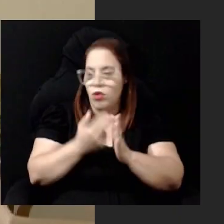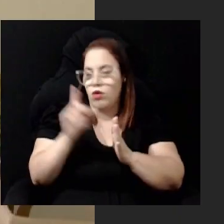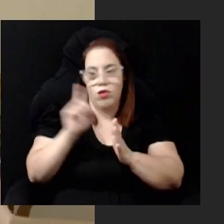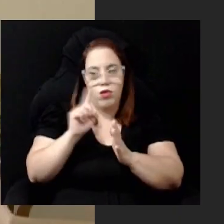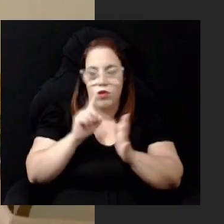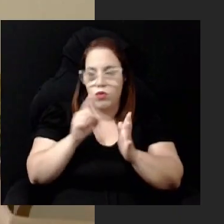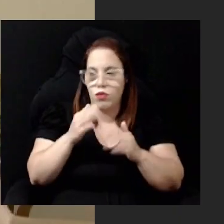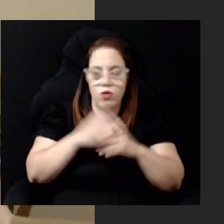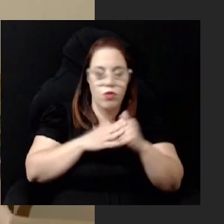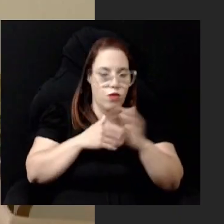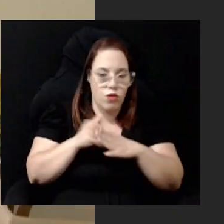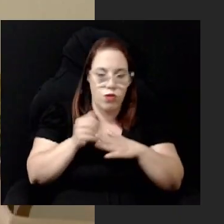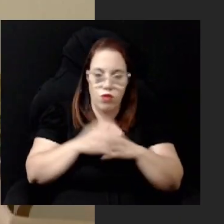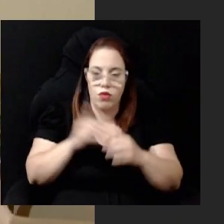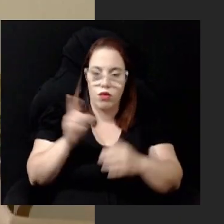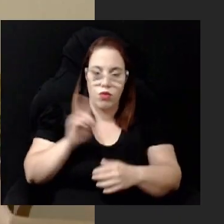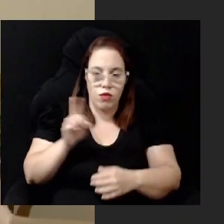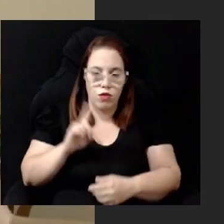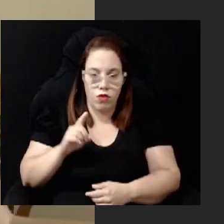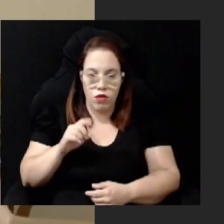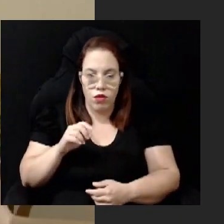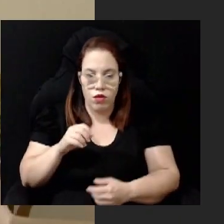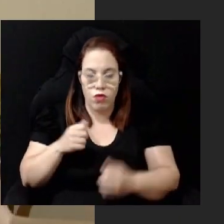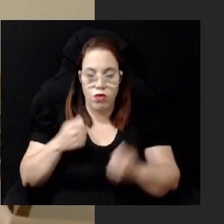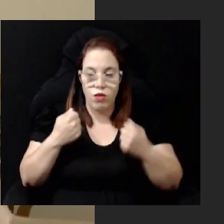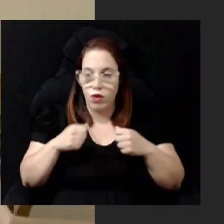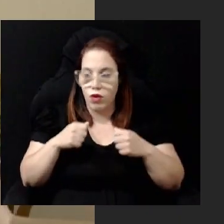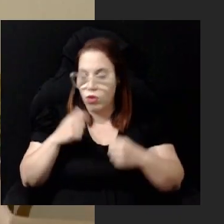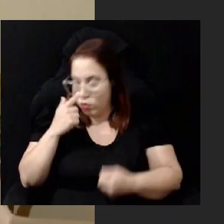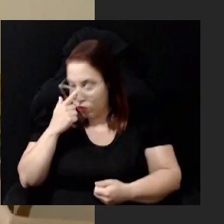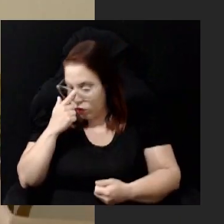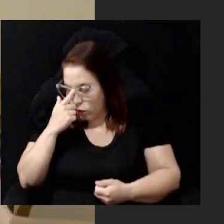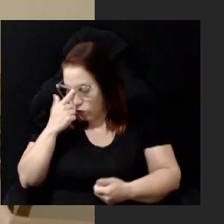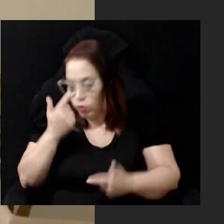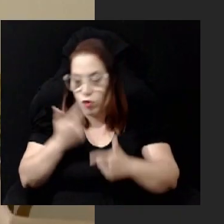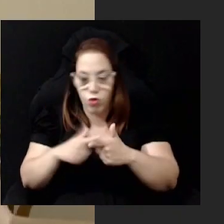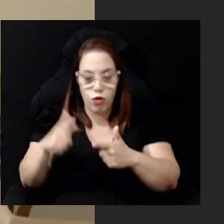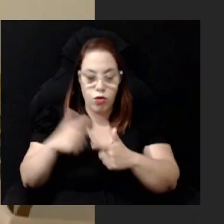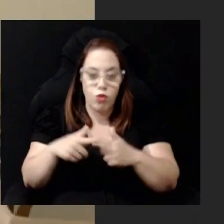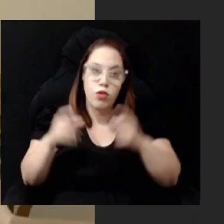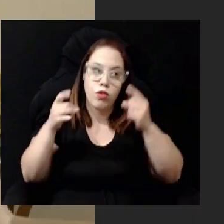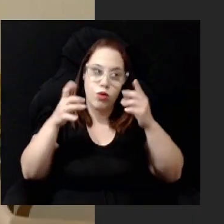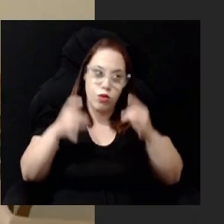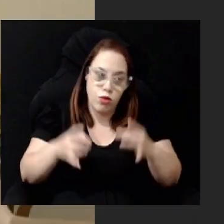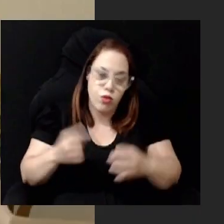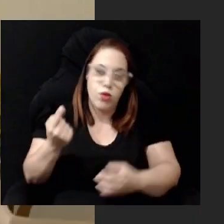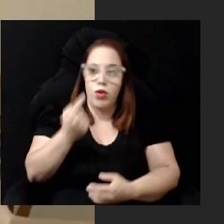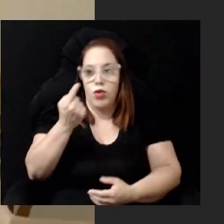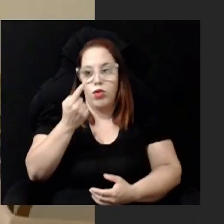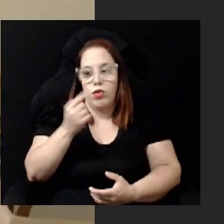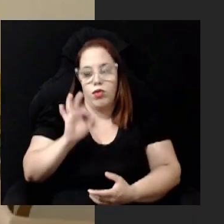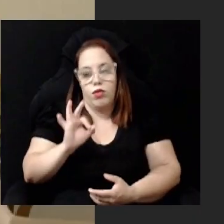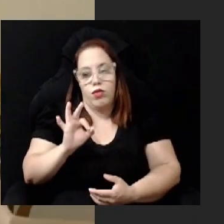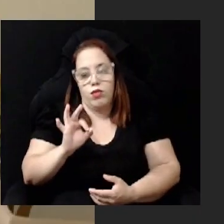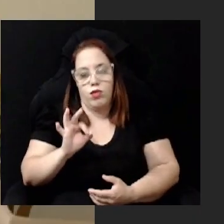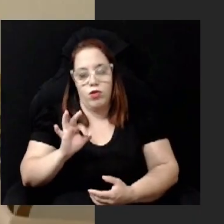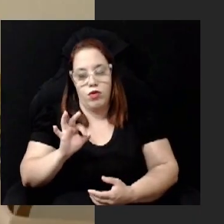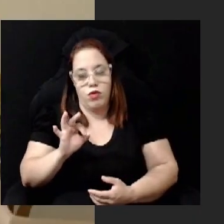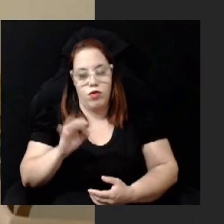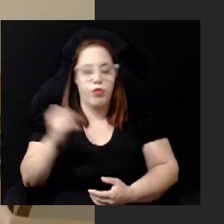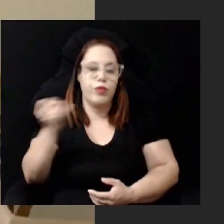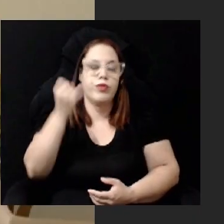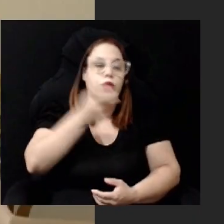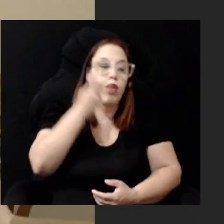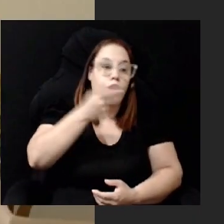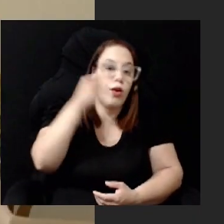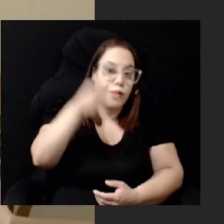precisar de tratamentos por períodos longos e não vai trazer nenhuma consequência específica para o indivíduo. Uma coisa que é importante falar,